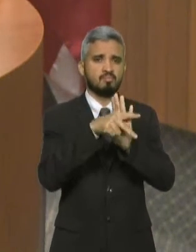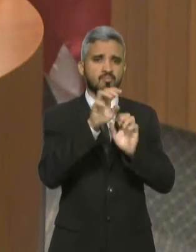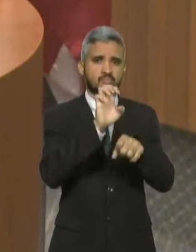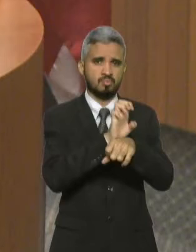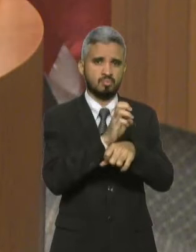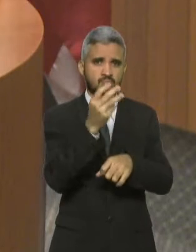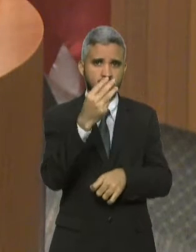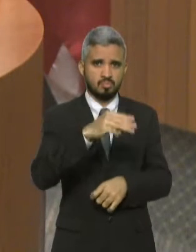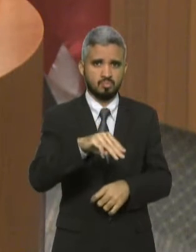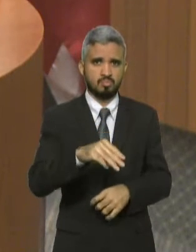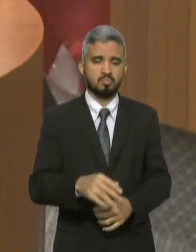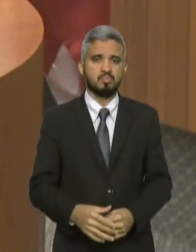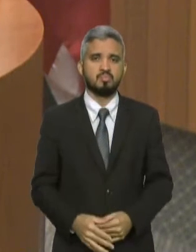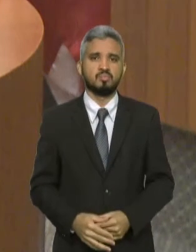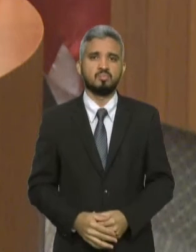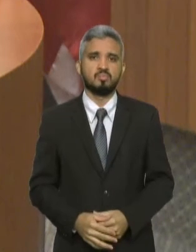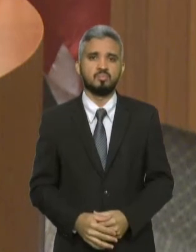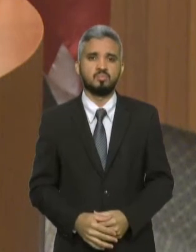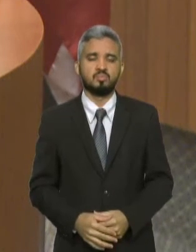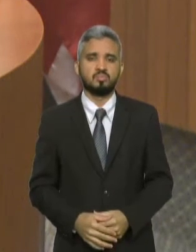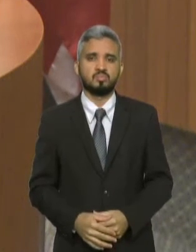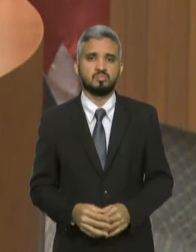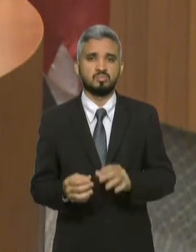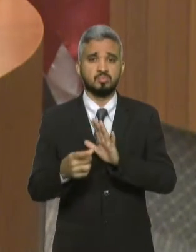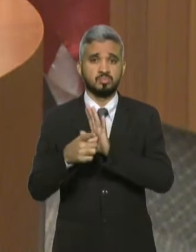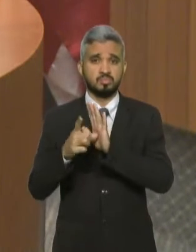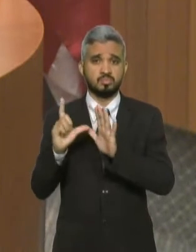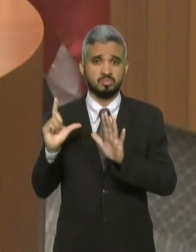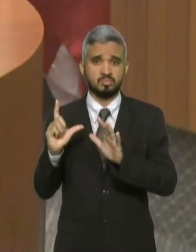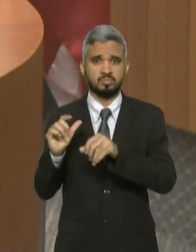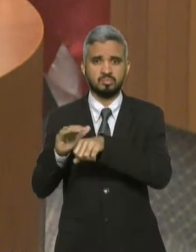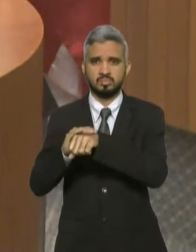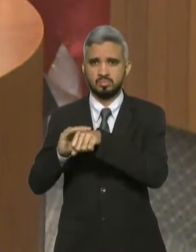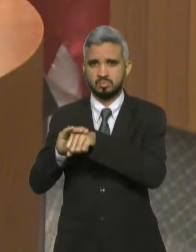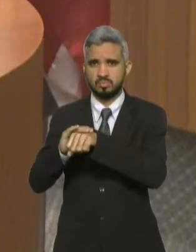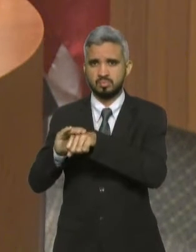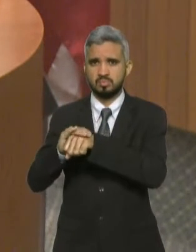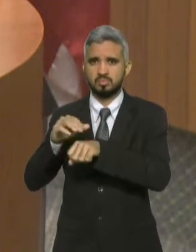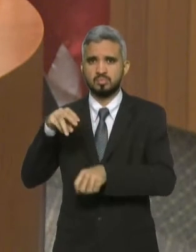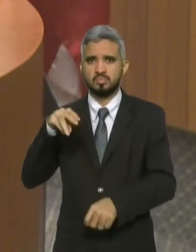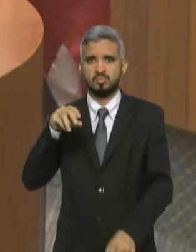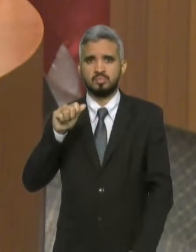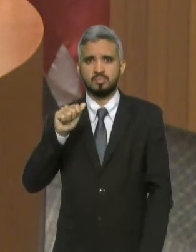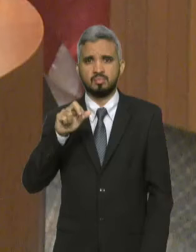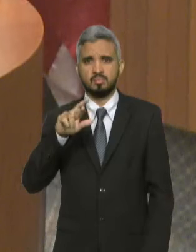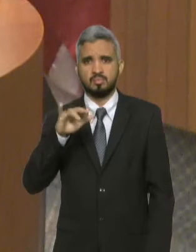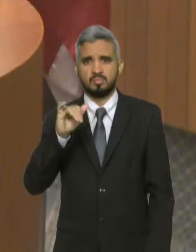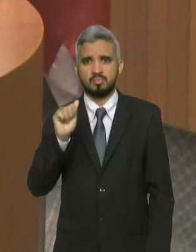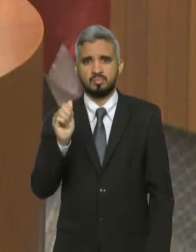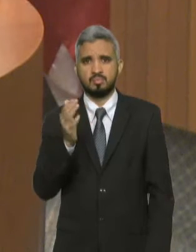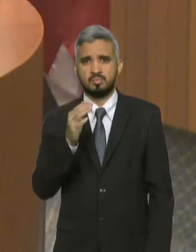pouco, eu conversava com a Maria, de Maracanã,